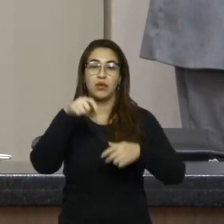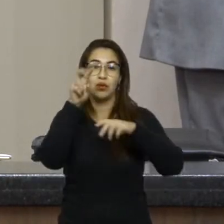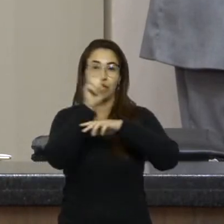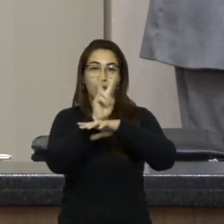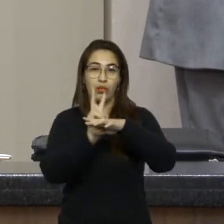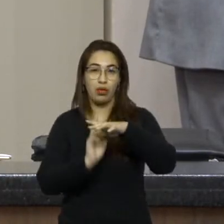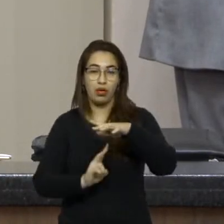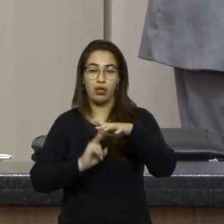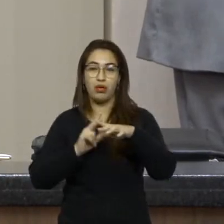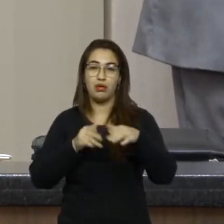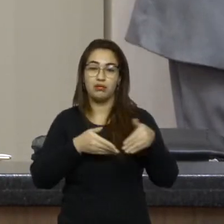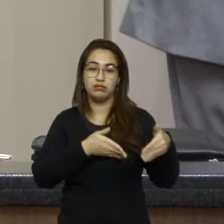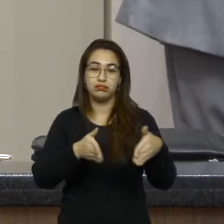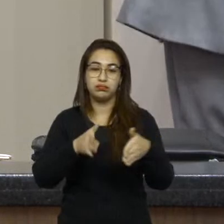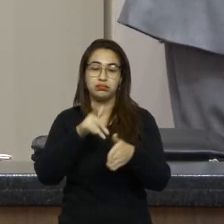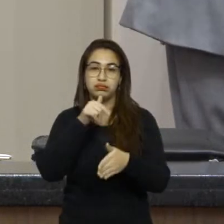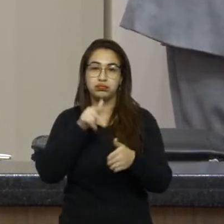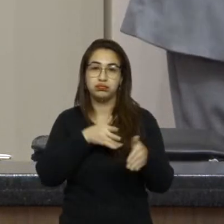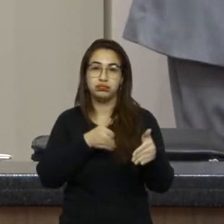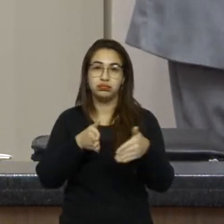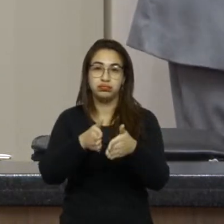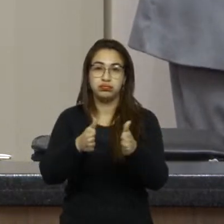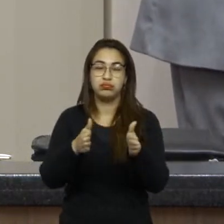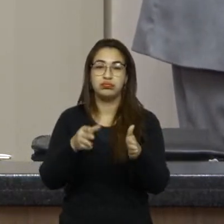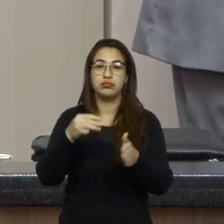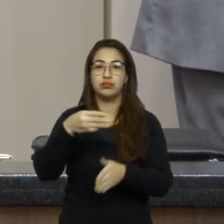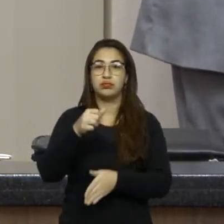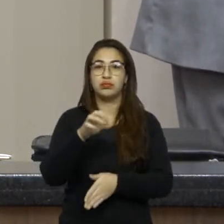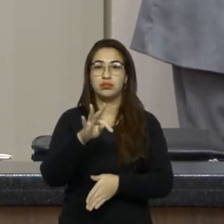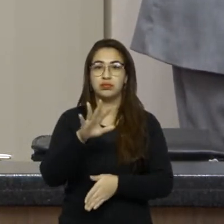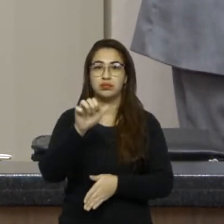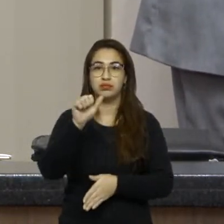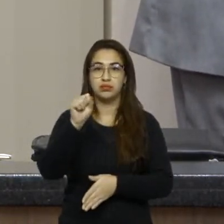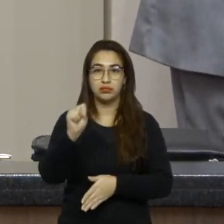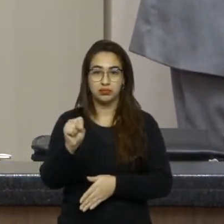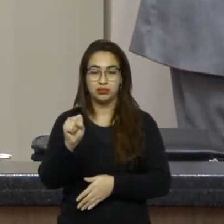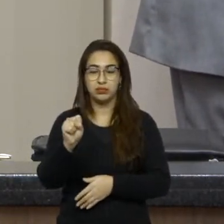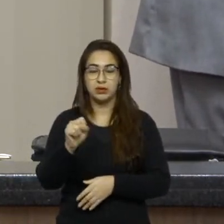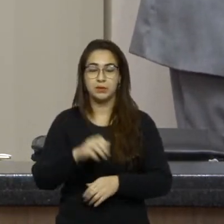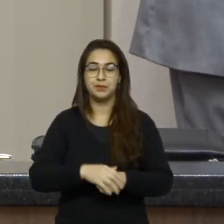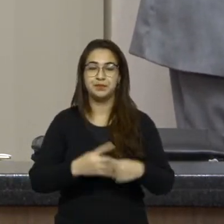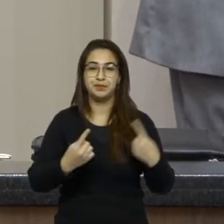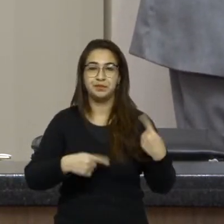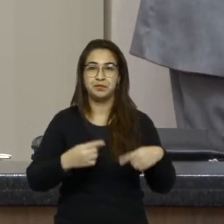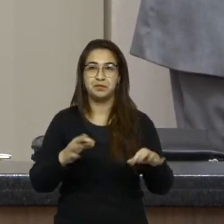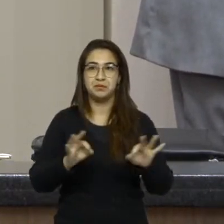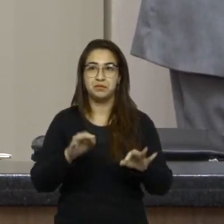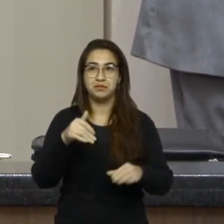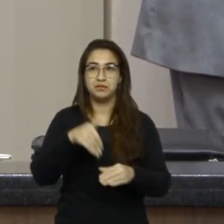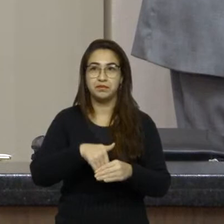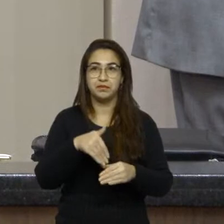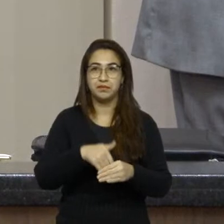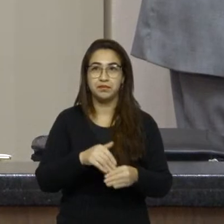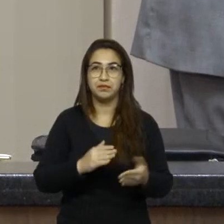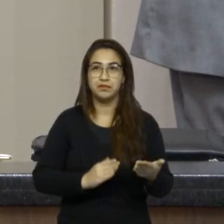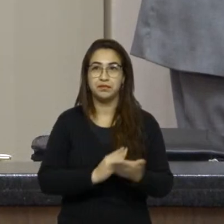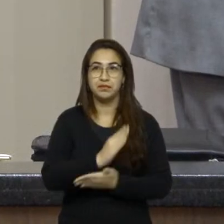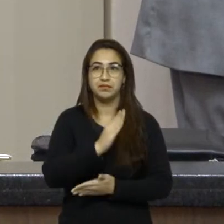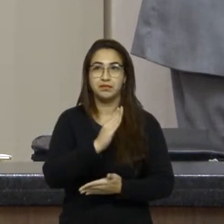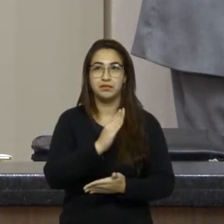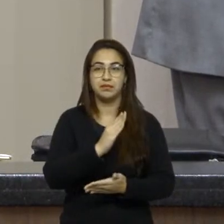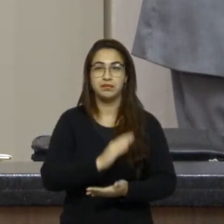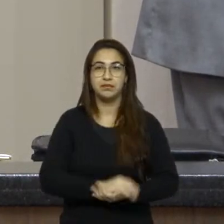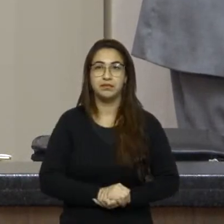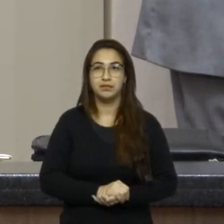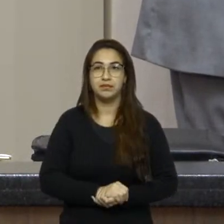no rio Matias, no município de Santo Amaro de Imperatriz. Em discussão, não havendo, em votação,